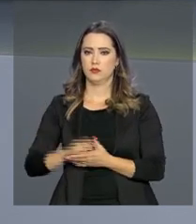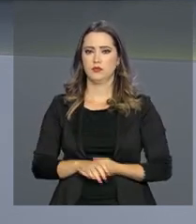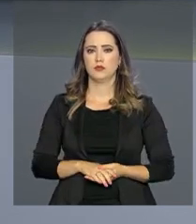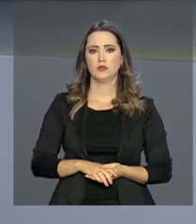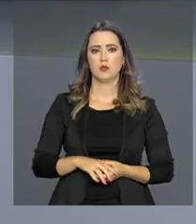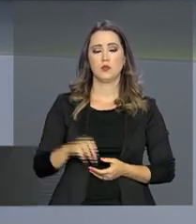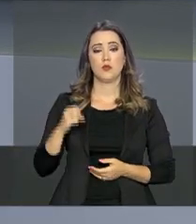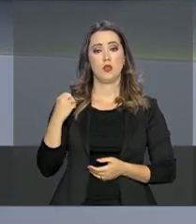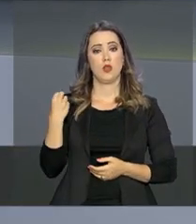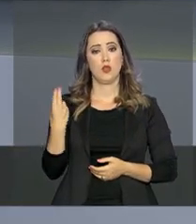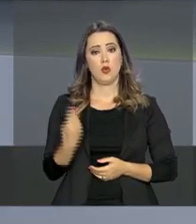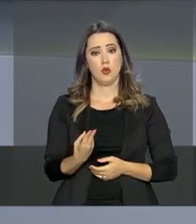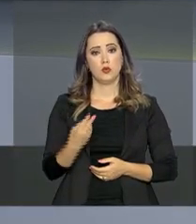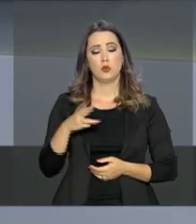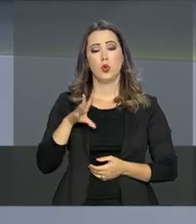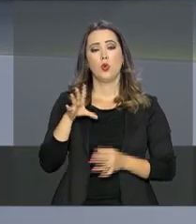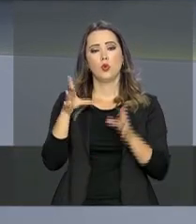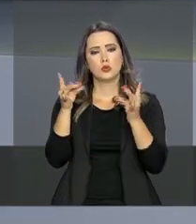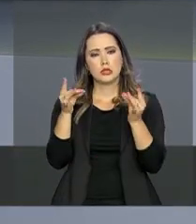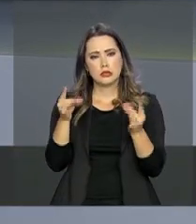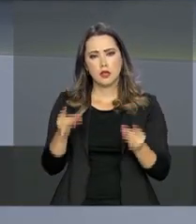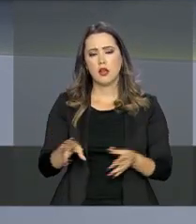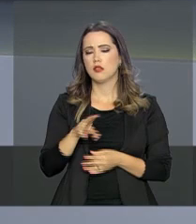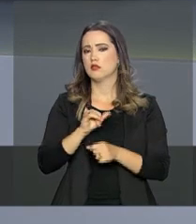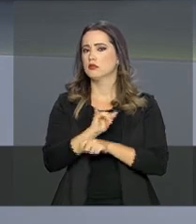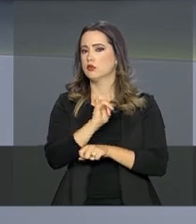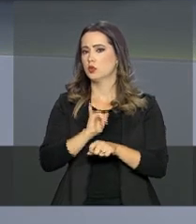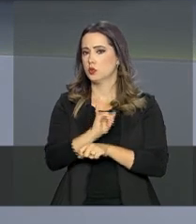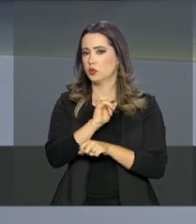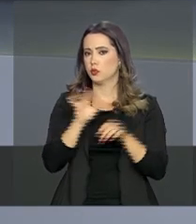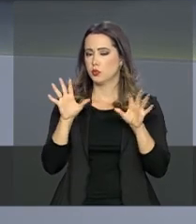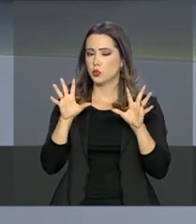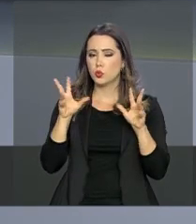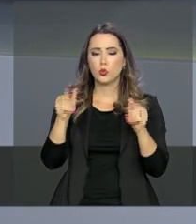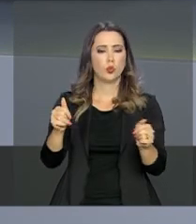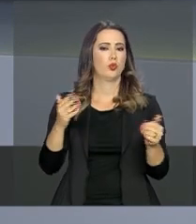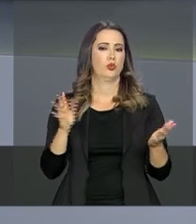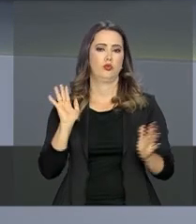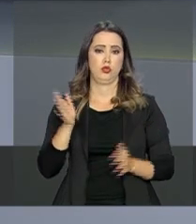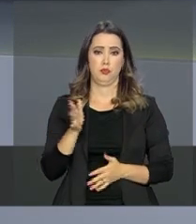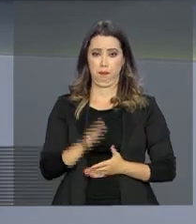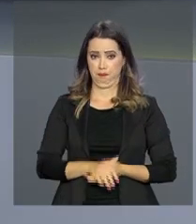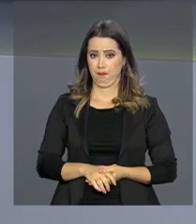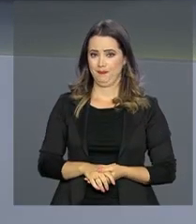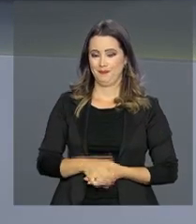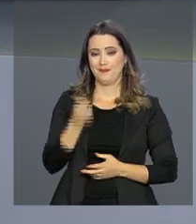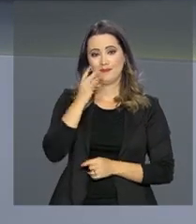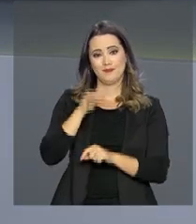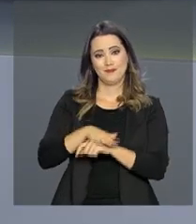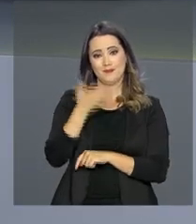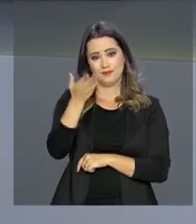da NBR na internet e todas as reportagens estão disponíveis em nosso canal no YouTube.